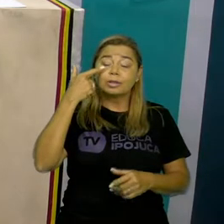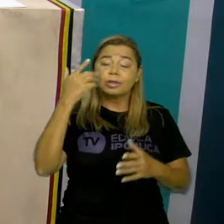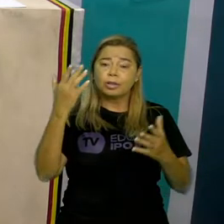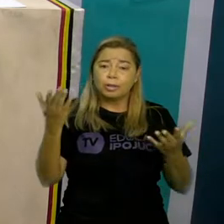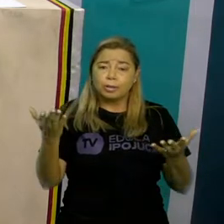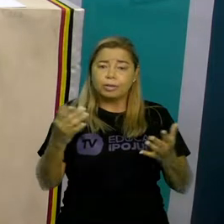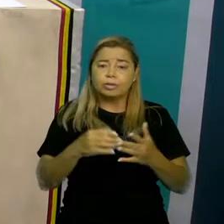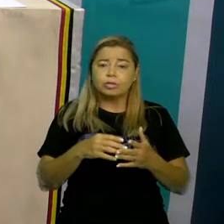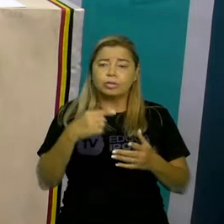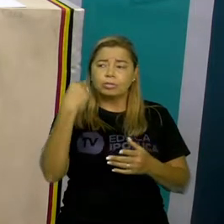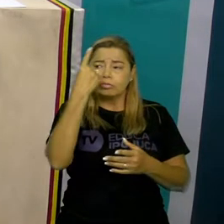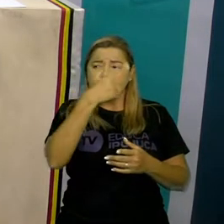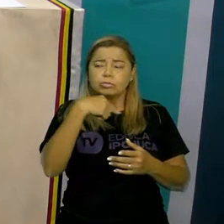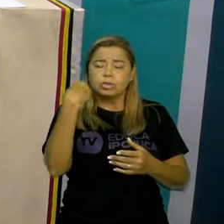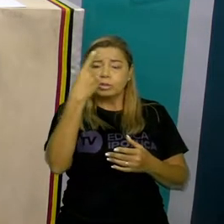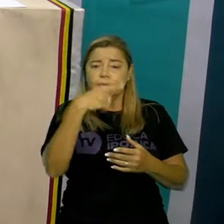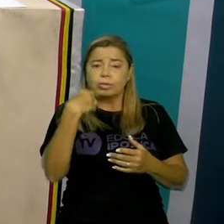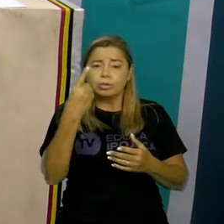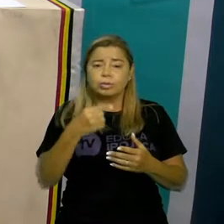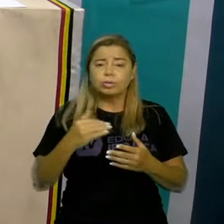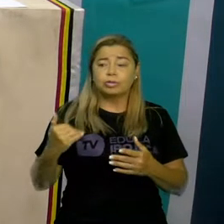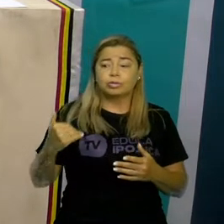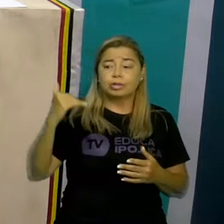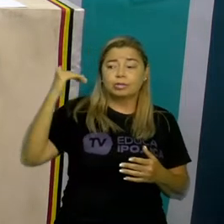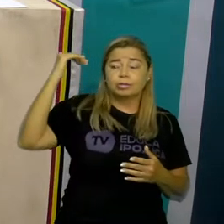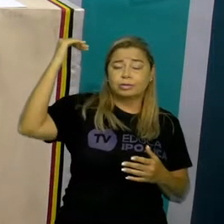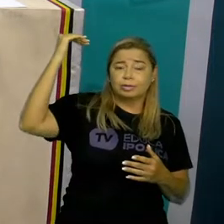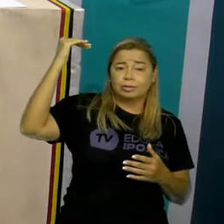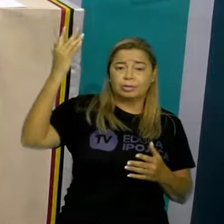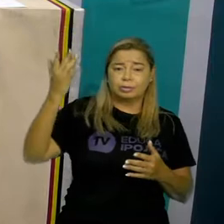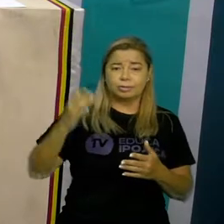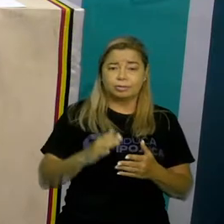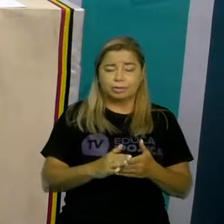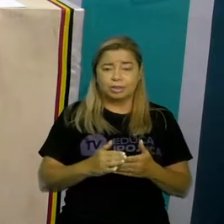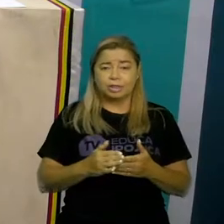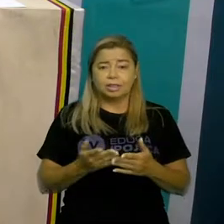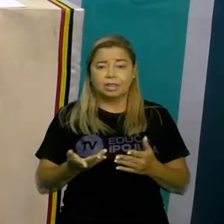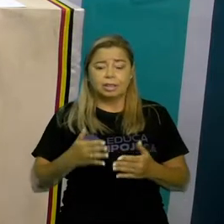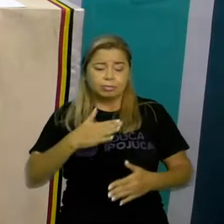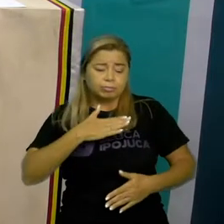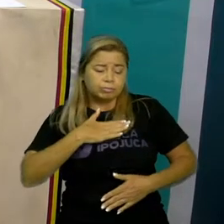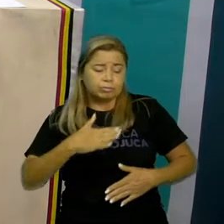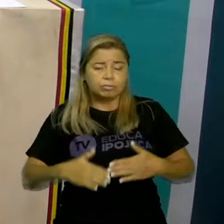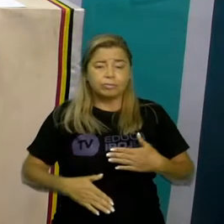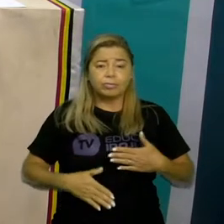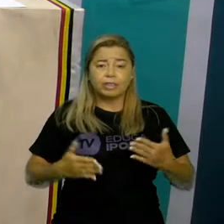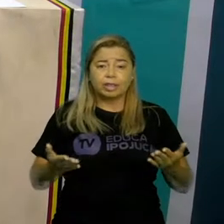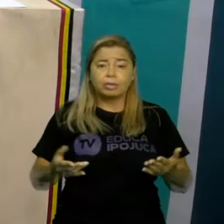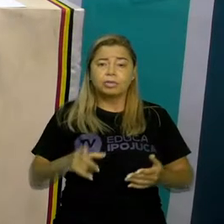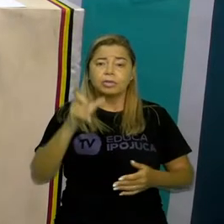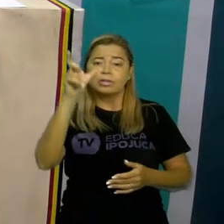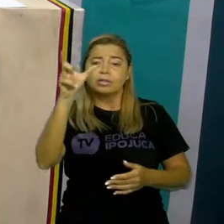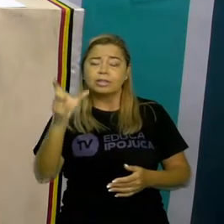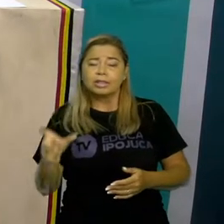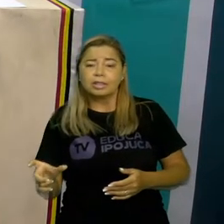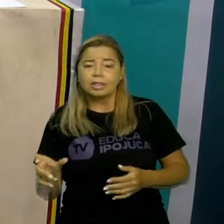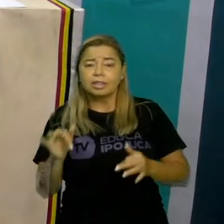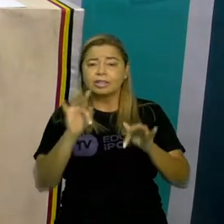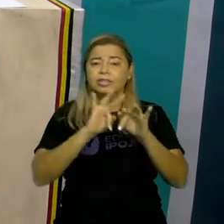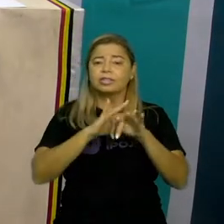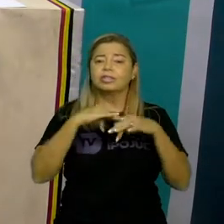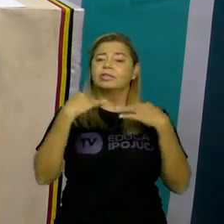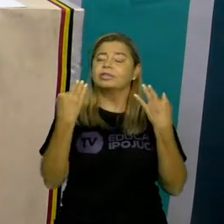no nosso rosto, a nossa altura, né? O jeitinho do nosso corpo. É característica de toda a